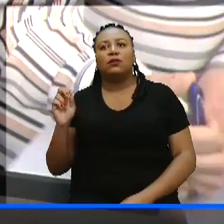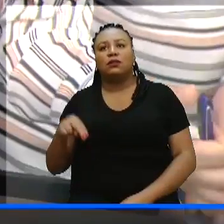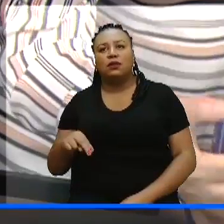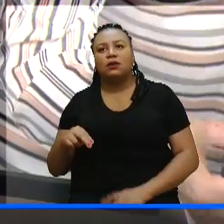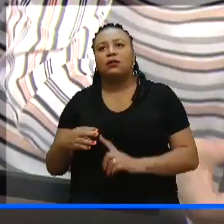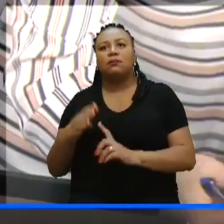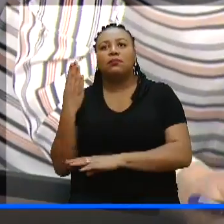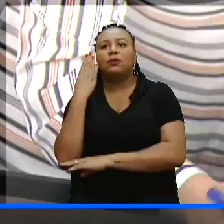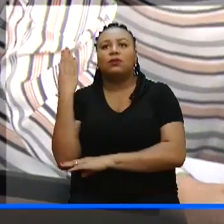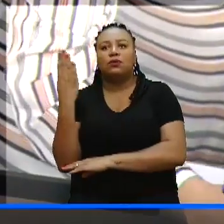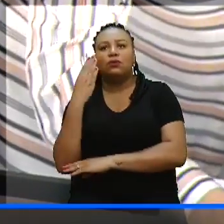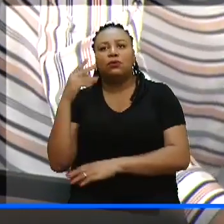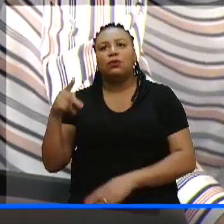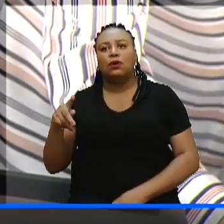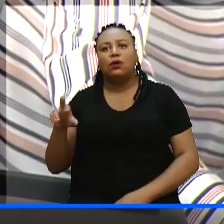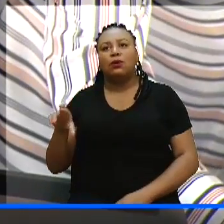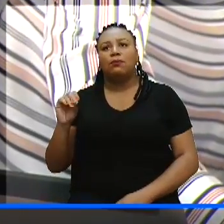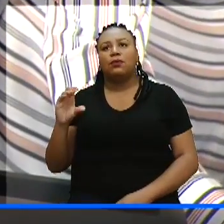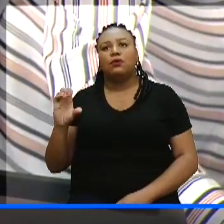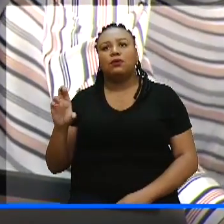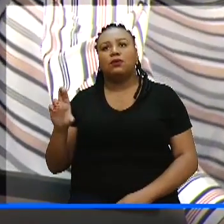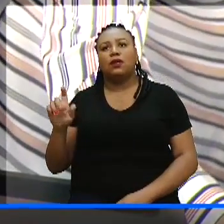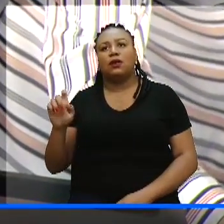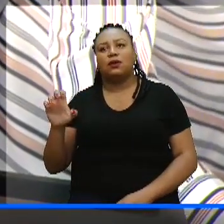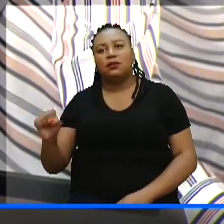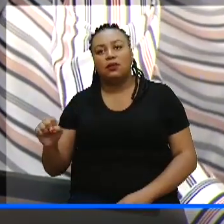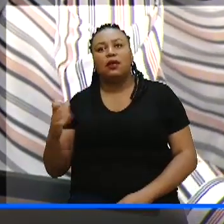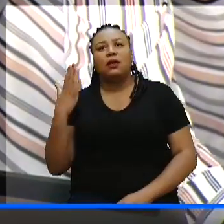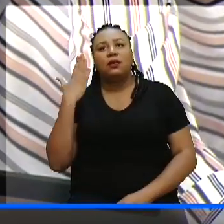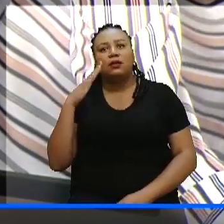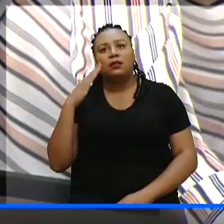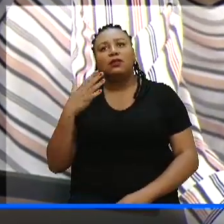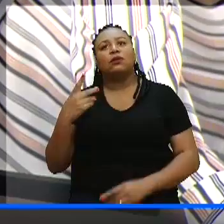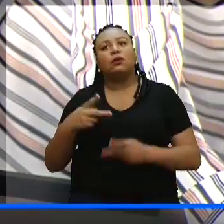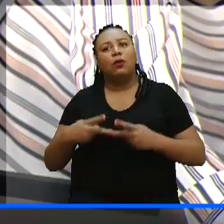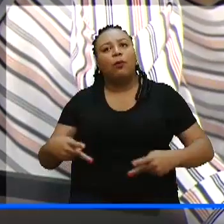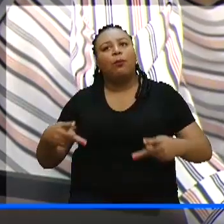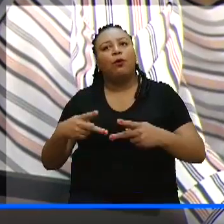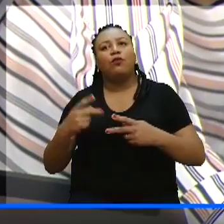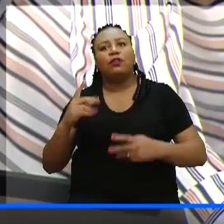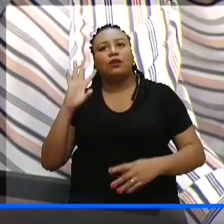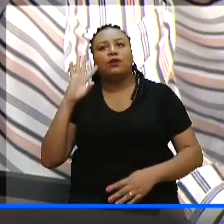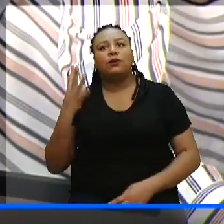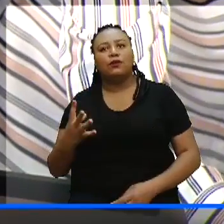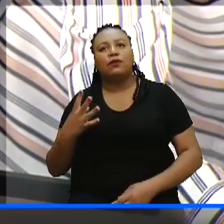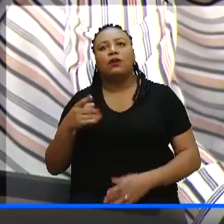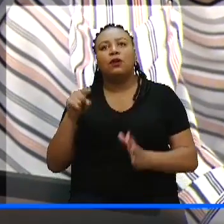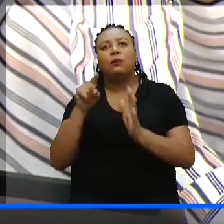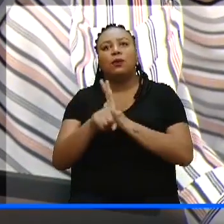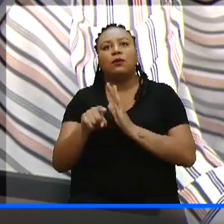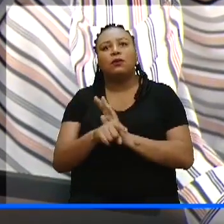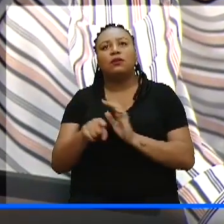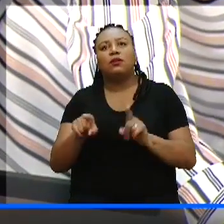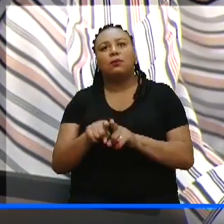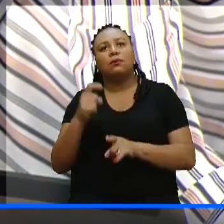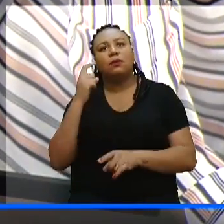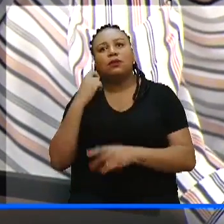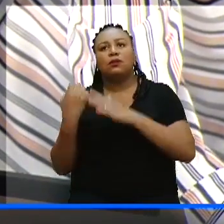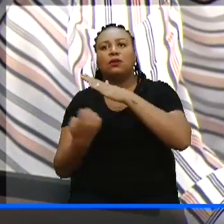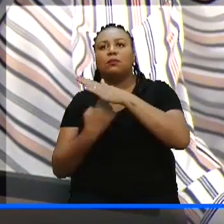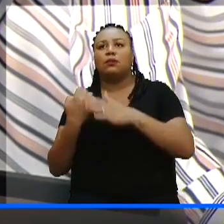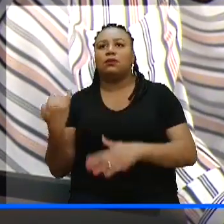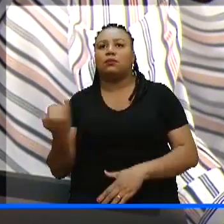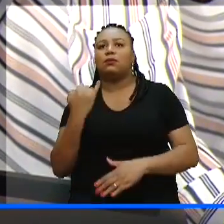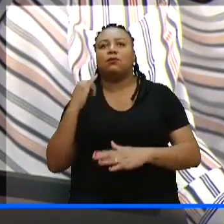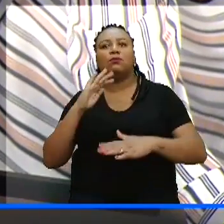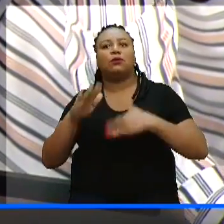banrisul entendendo que a população tem o direito de decidir de ser consultada além de considerar empresas essenciais